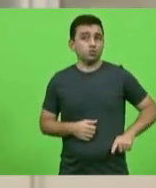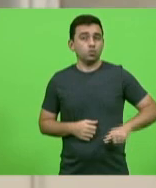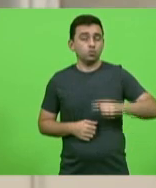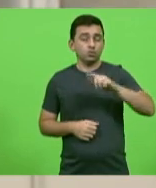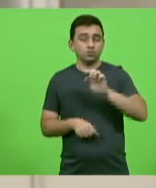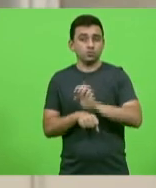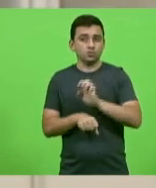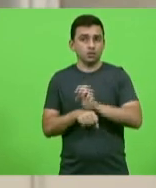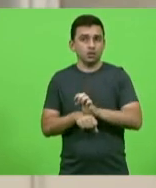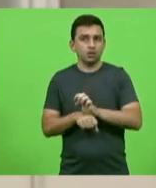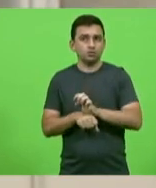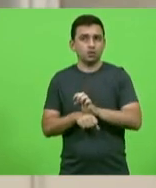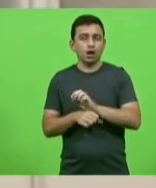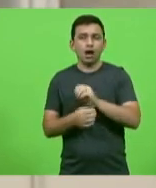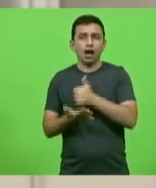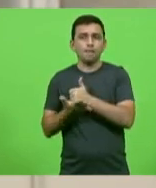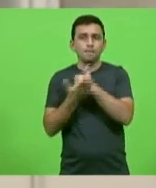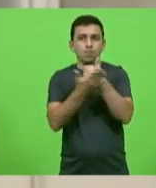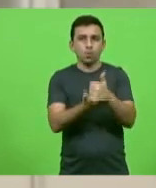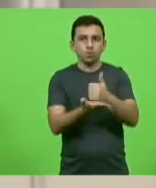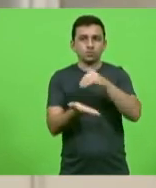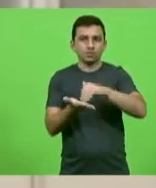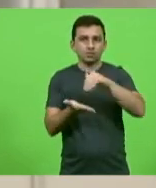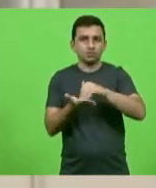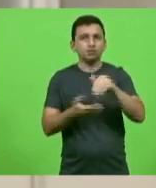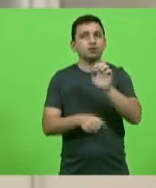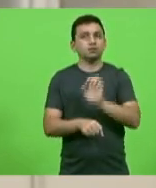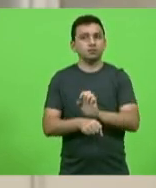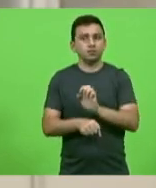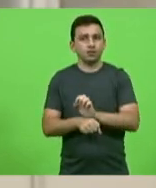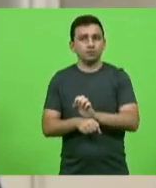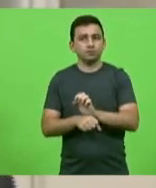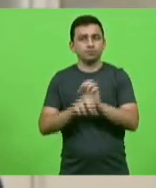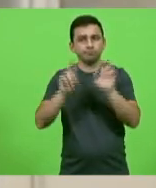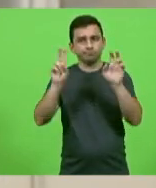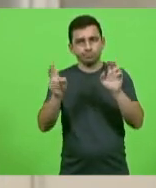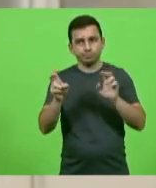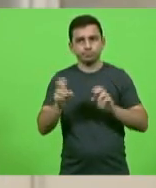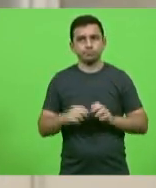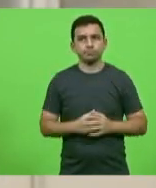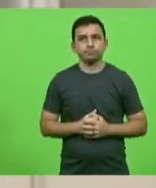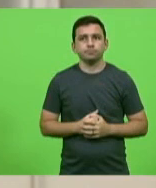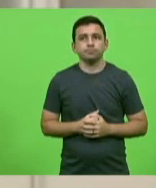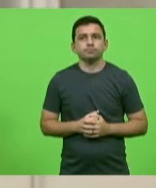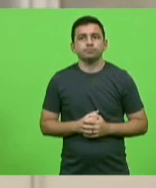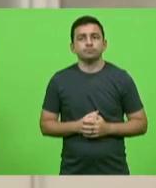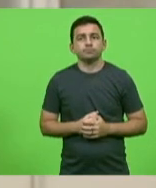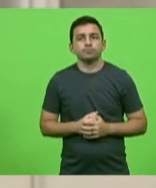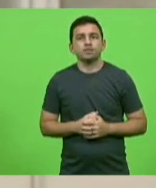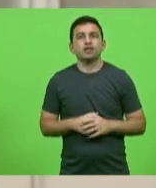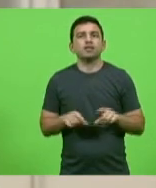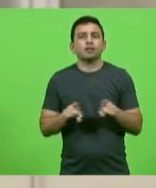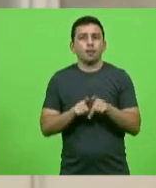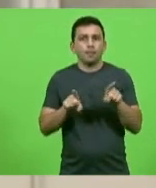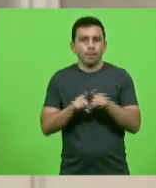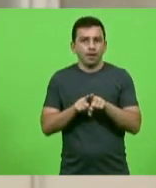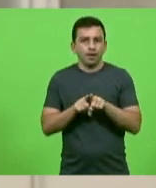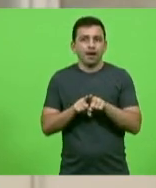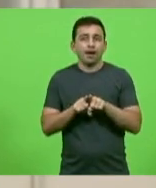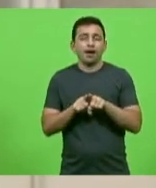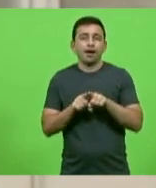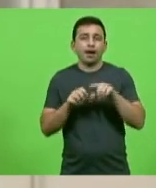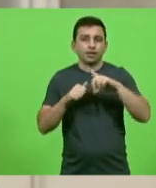Estado auxiliado pelos secretários de Estado" ao passo que no artigo